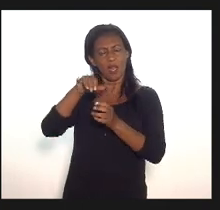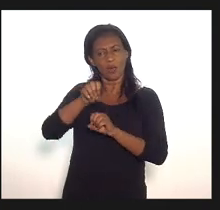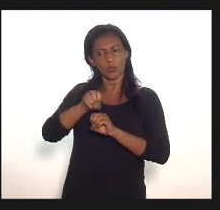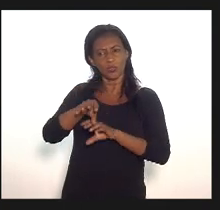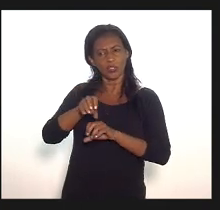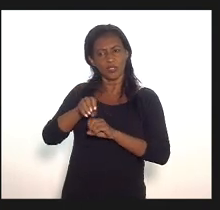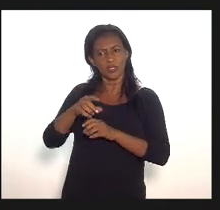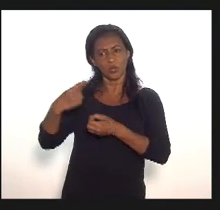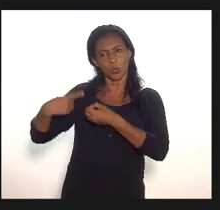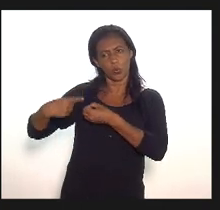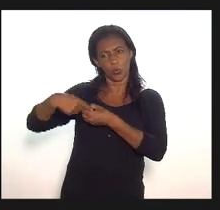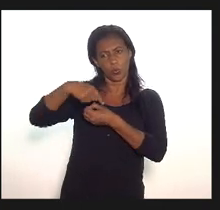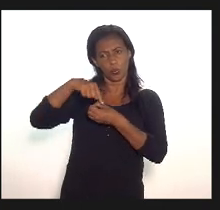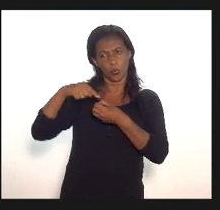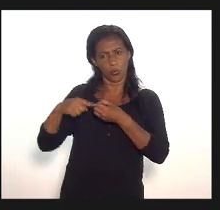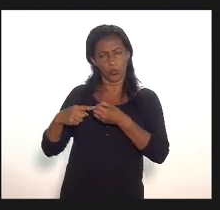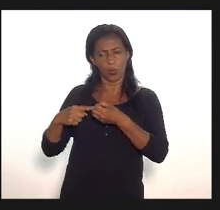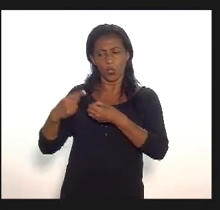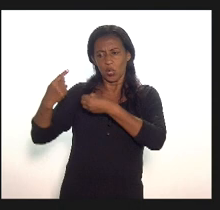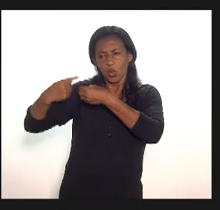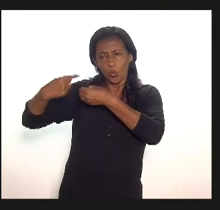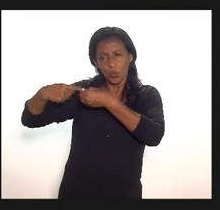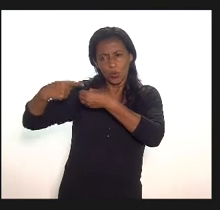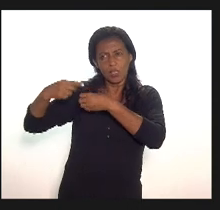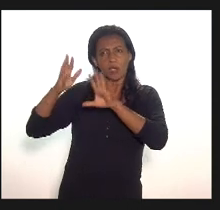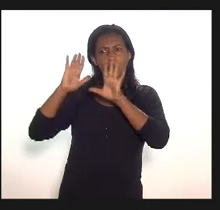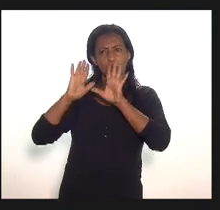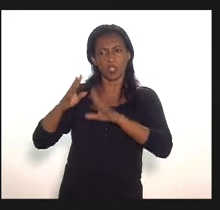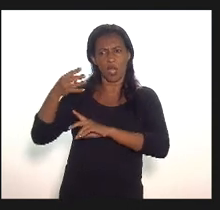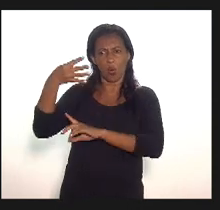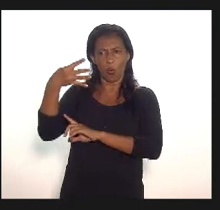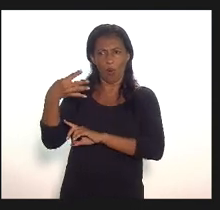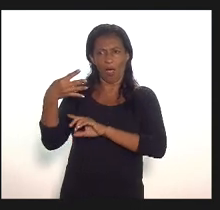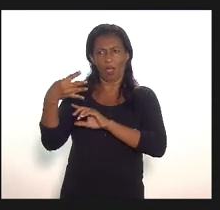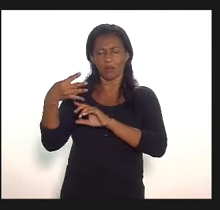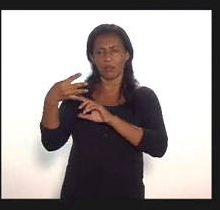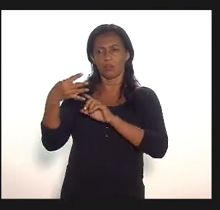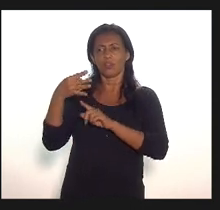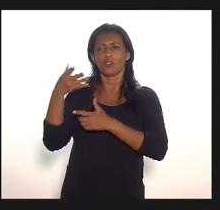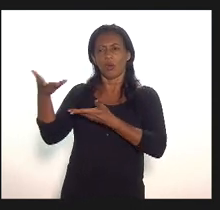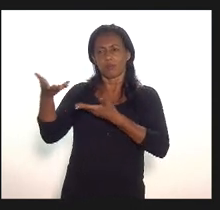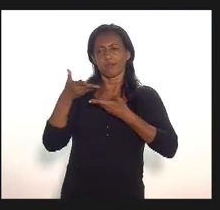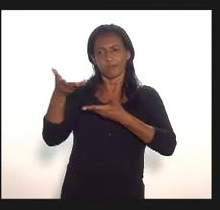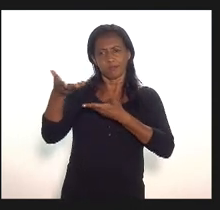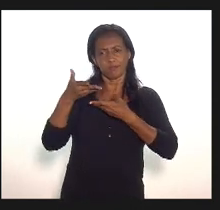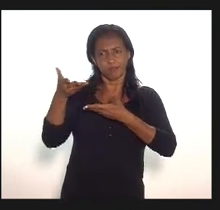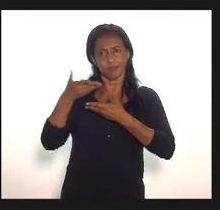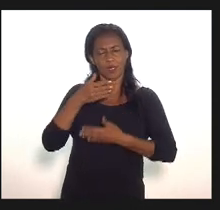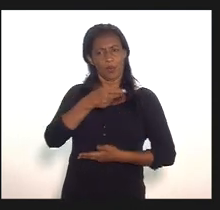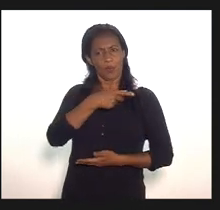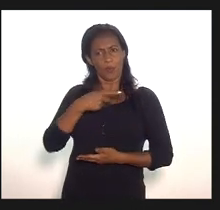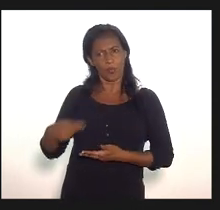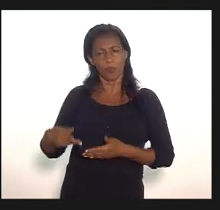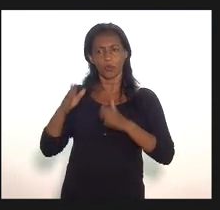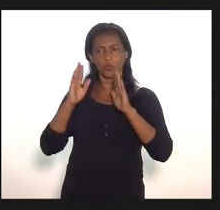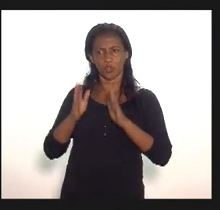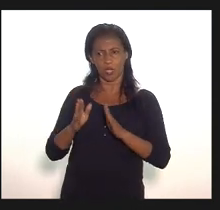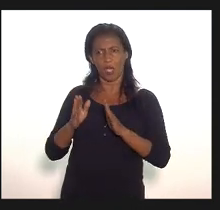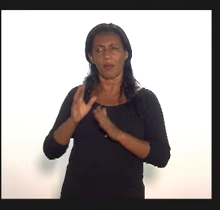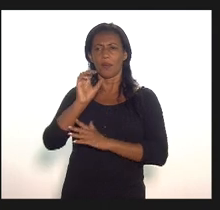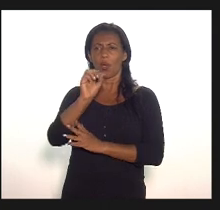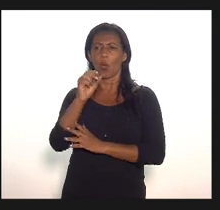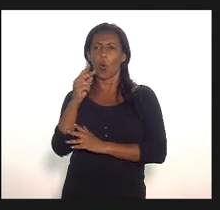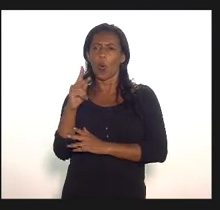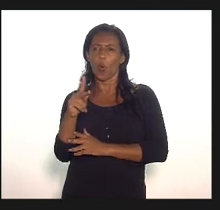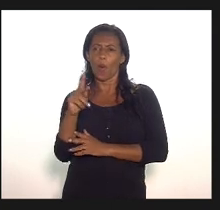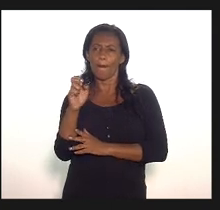Educação Municipal de que o município já realizou 4 chamamentos públicos para que as operadoras se cadastrem